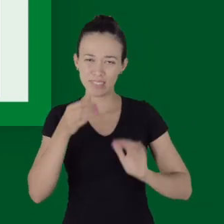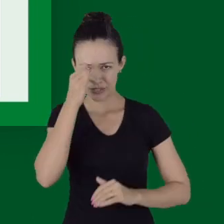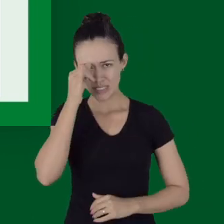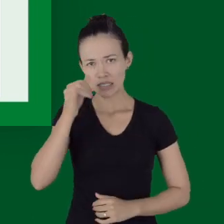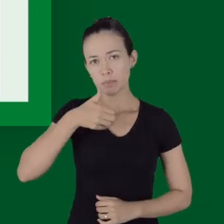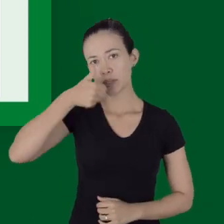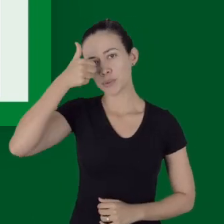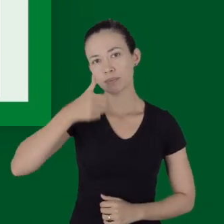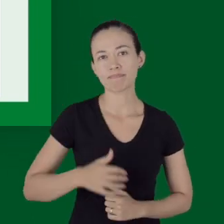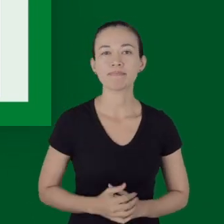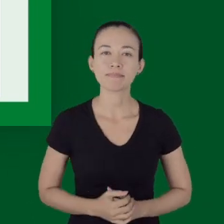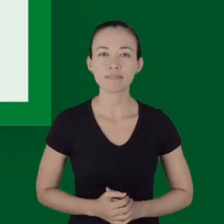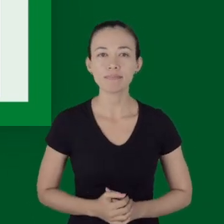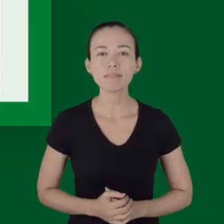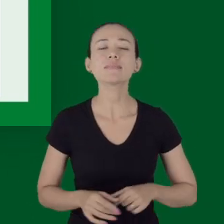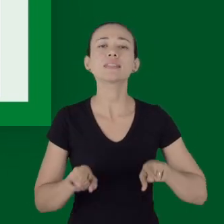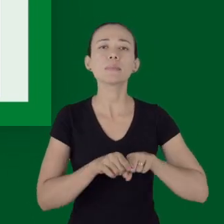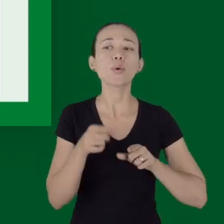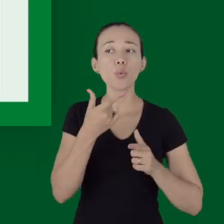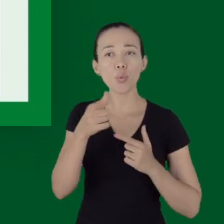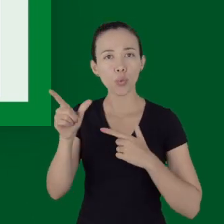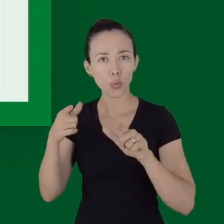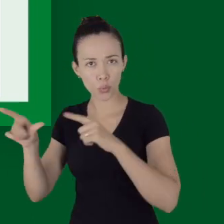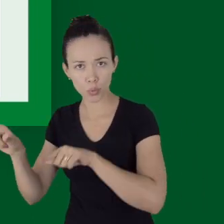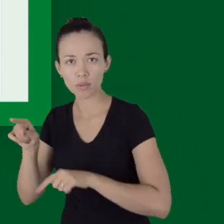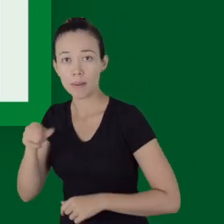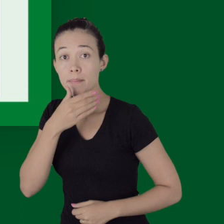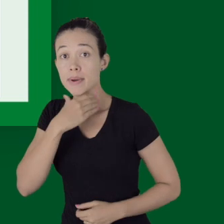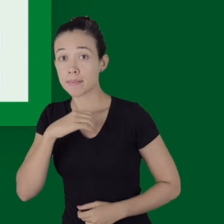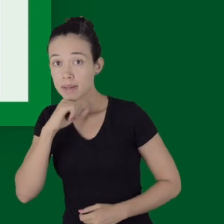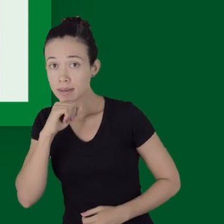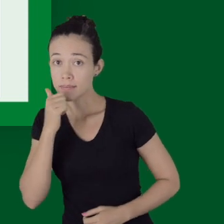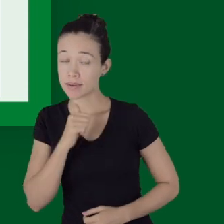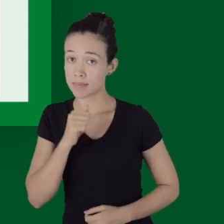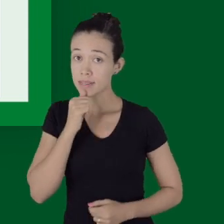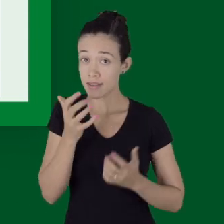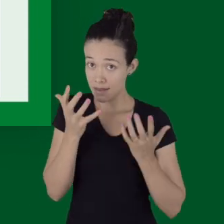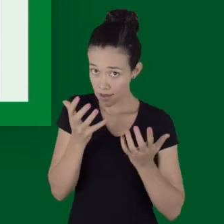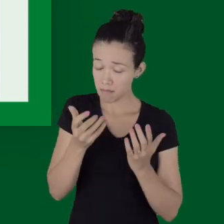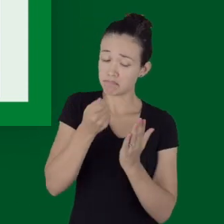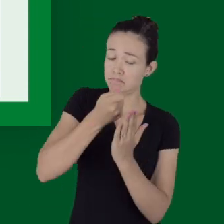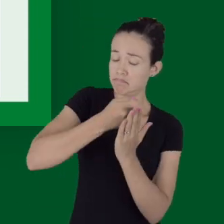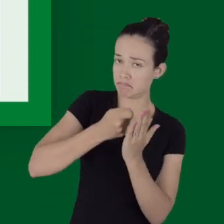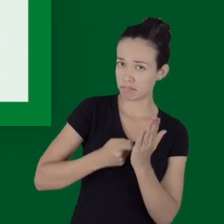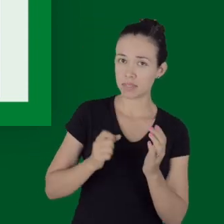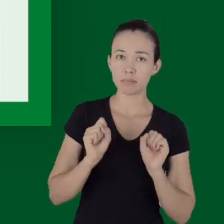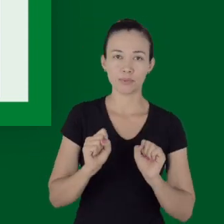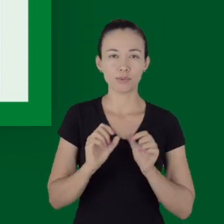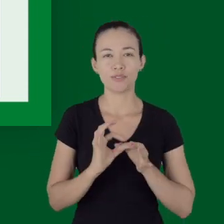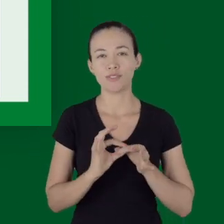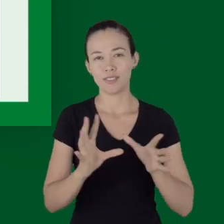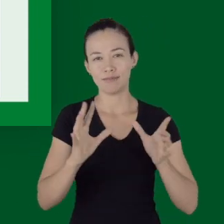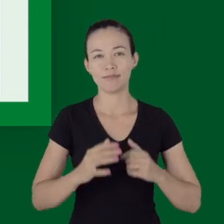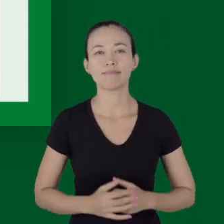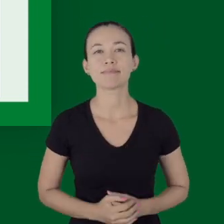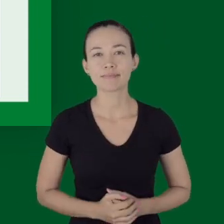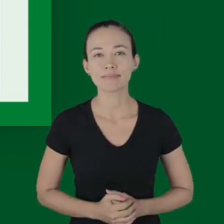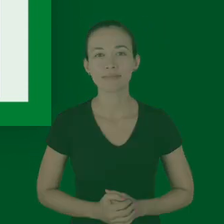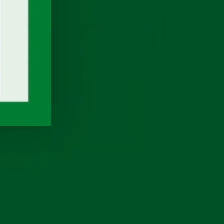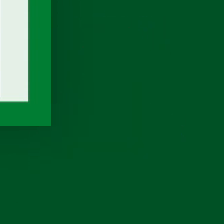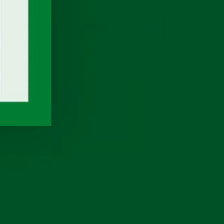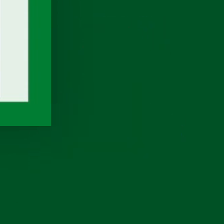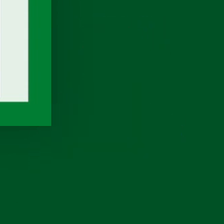outras orientações, né? Autorização dos pais para administração de insulina